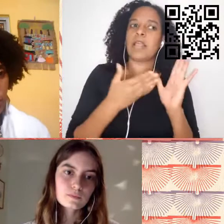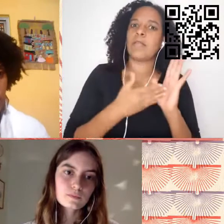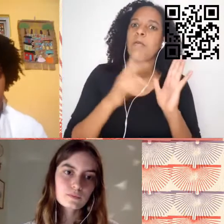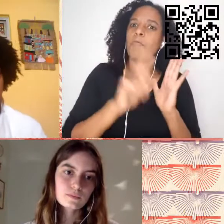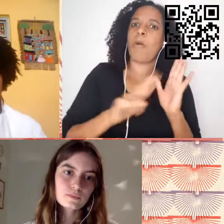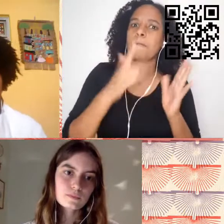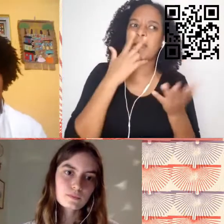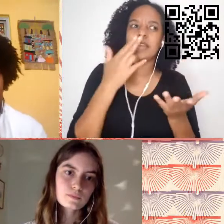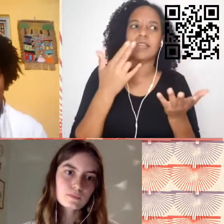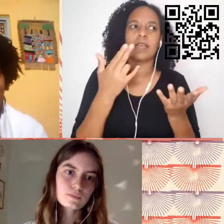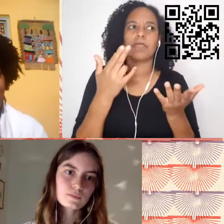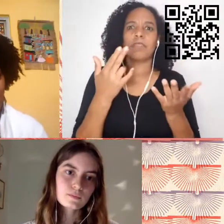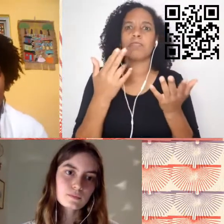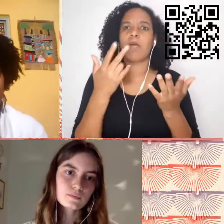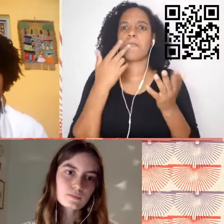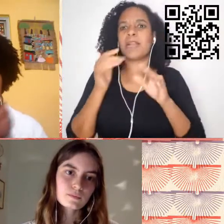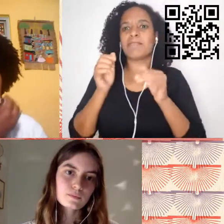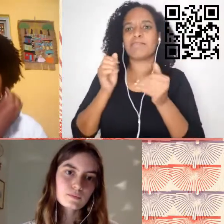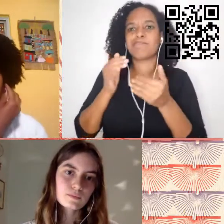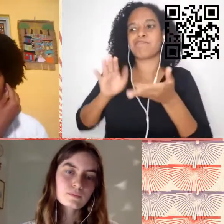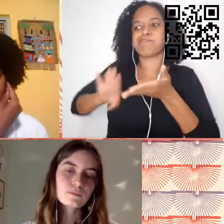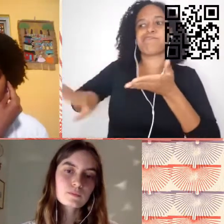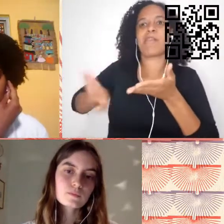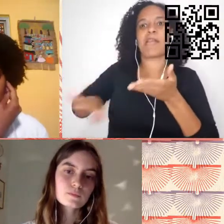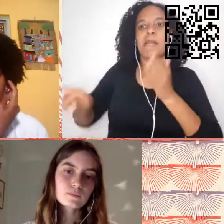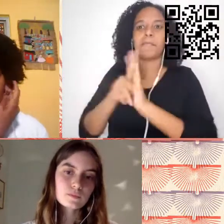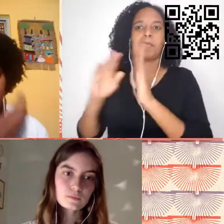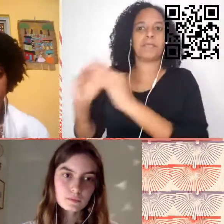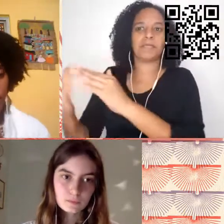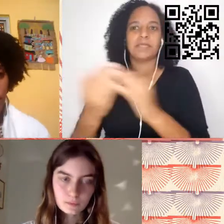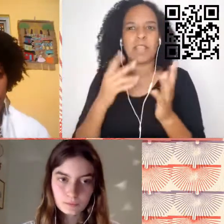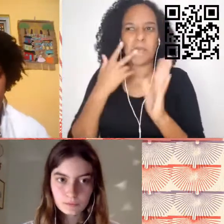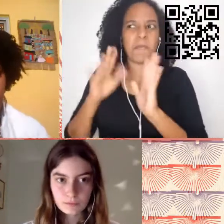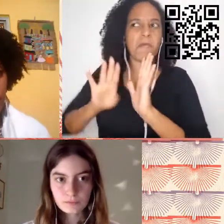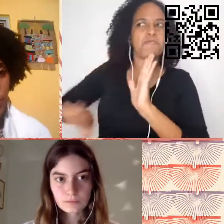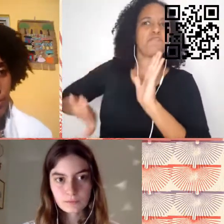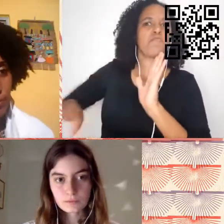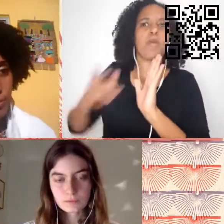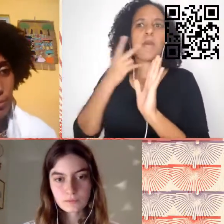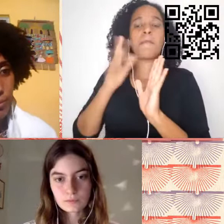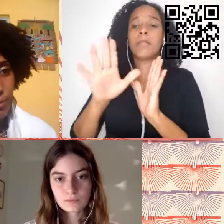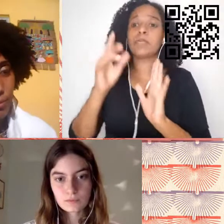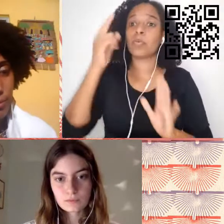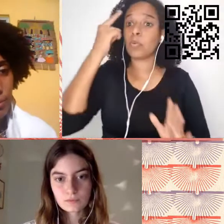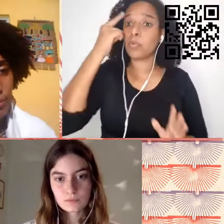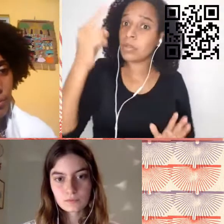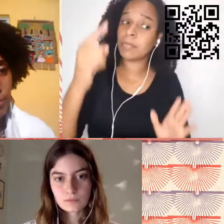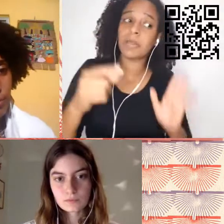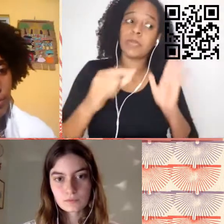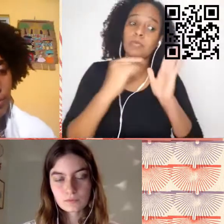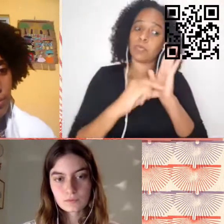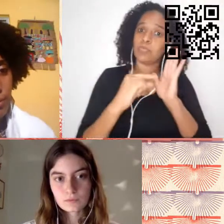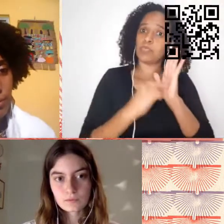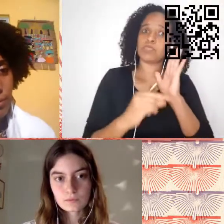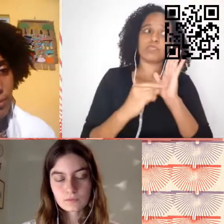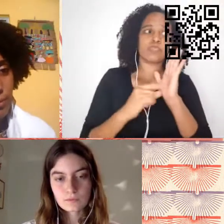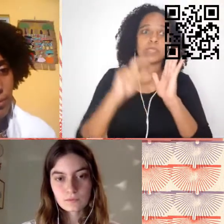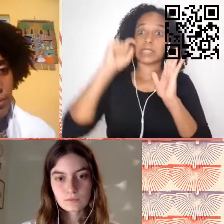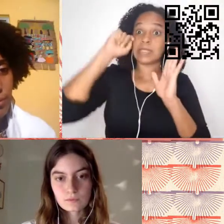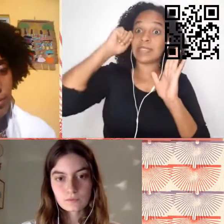marginal, que fica à margem, que está periférica. Eu queria lembrar que a gente tem um escritor negro, que é um dos melhores